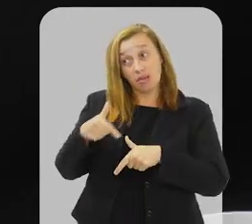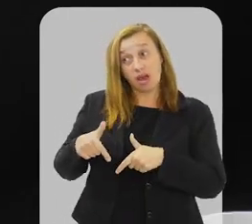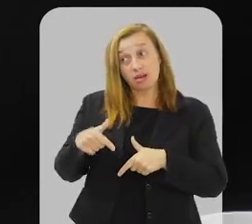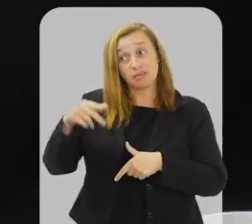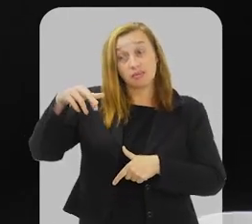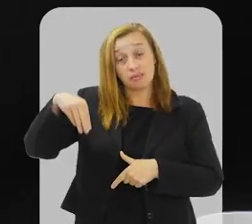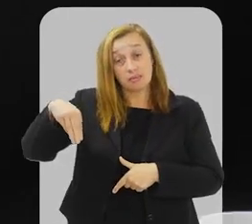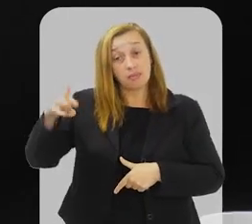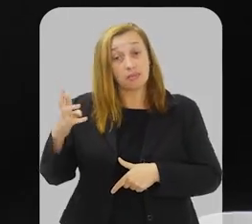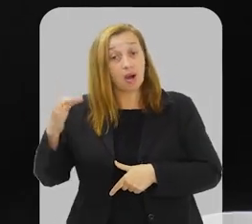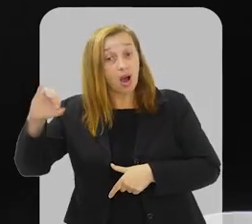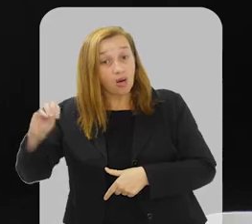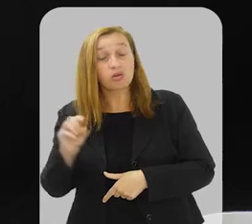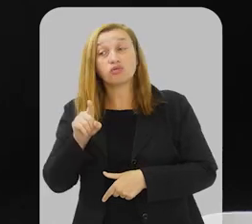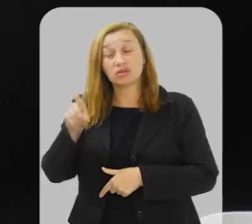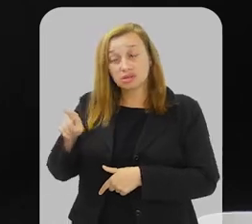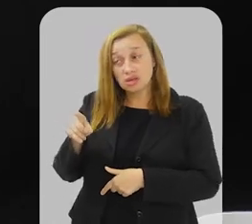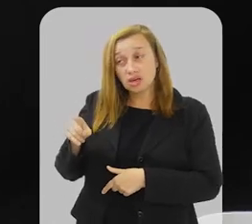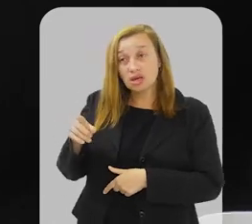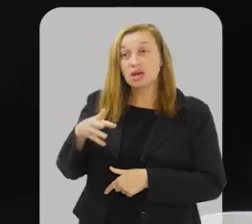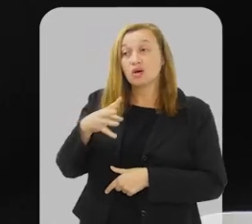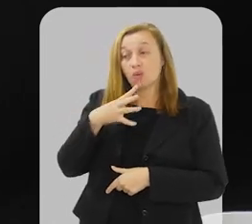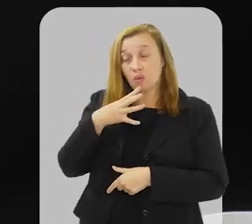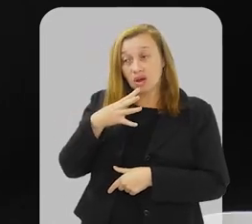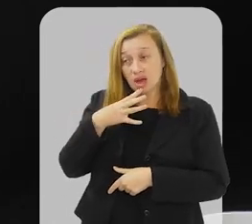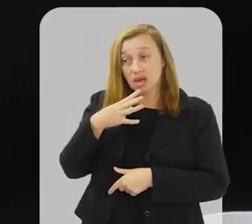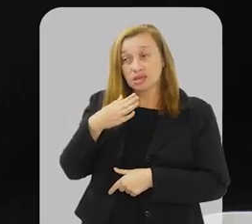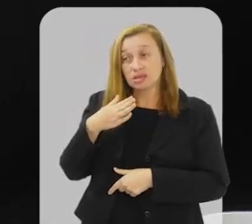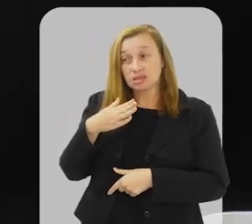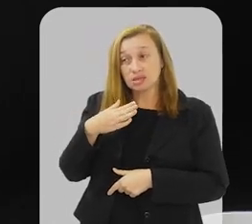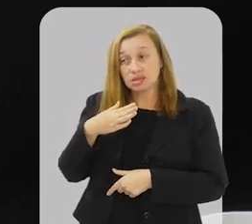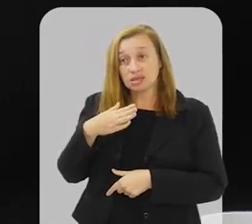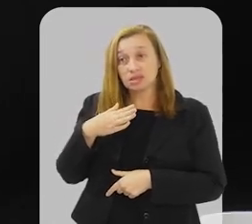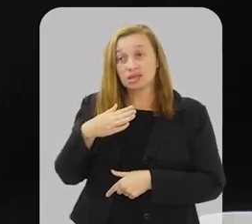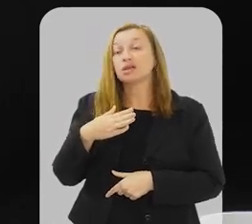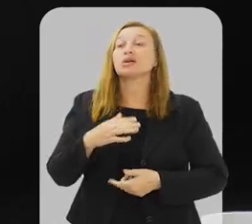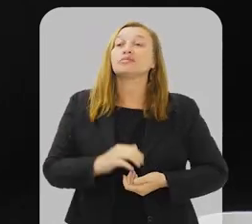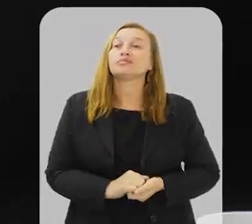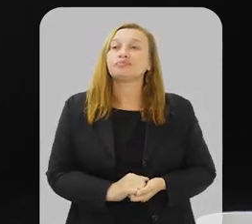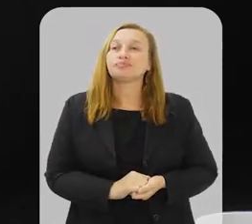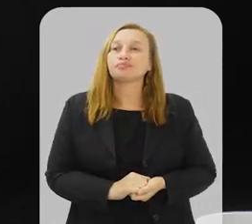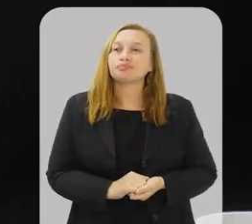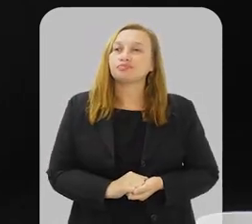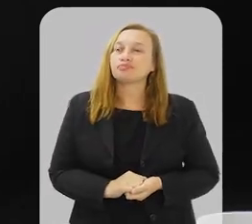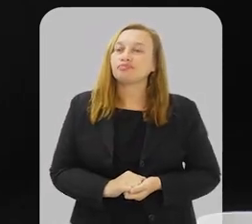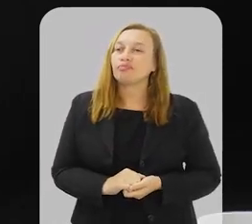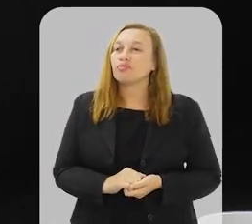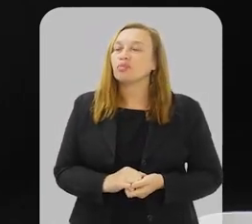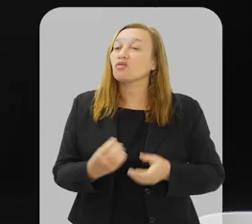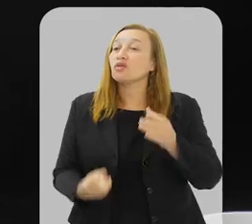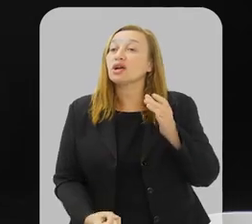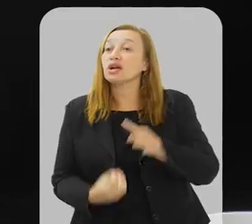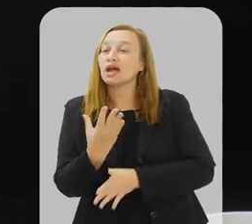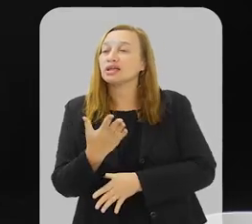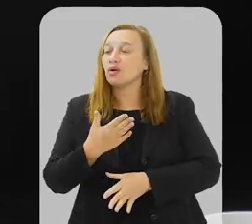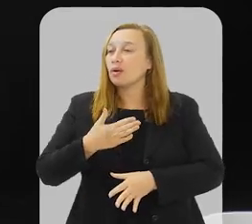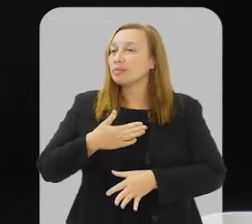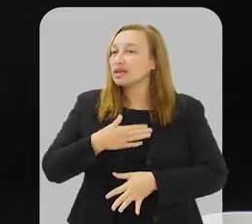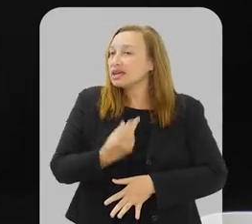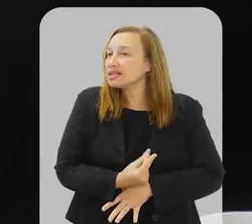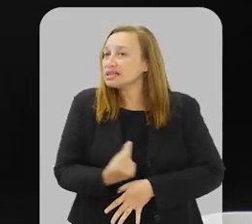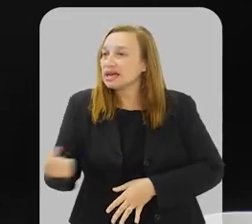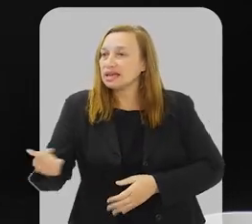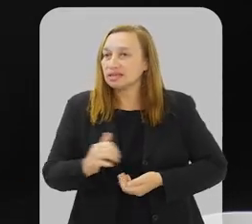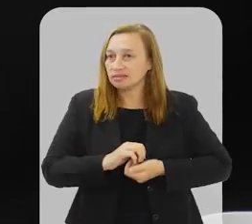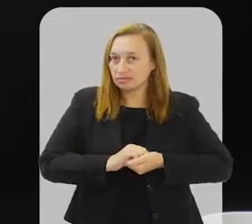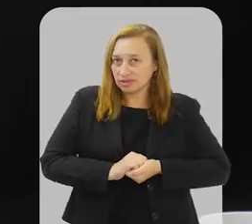Mauro você que que com certeza já viu essa função de diretor artista em outras funções do carnaval ressurgiu com